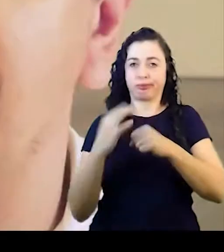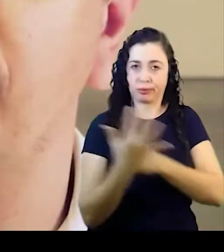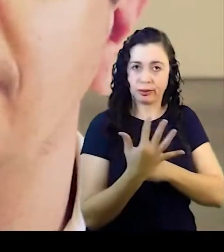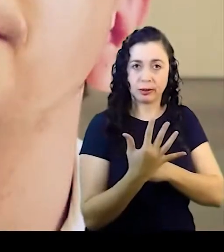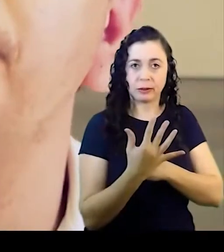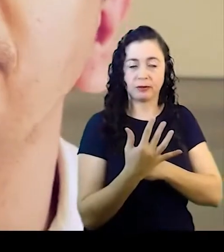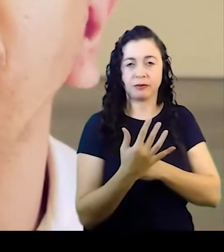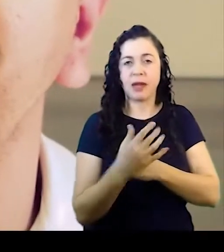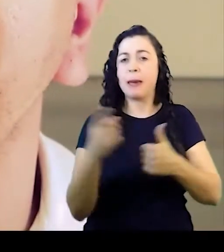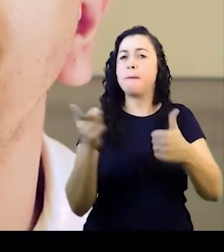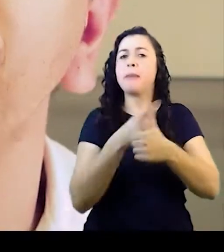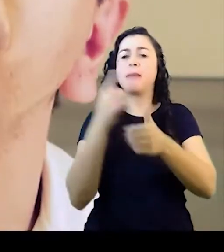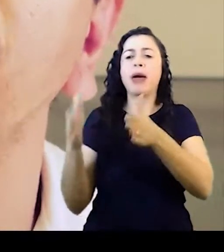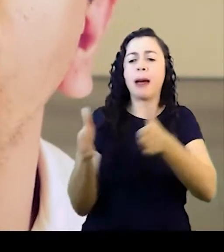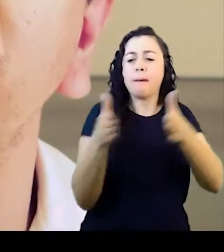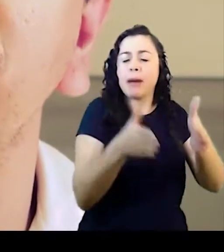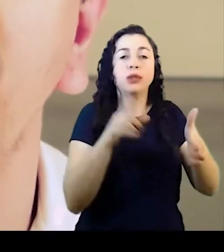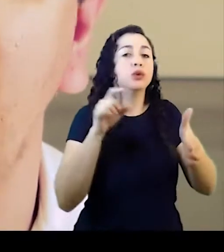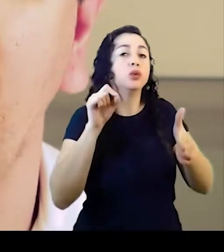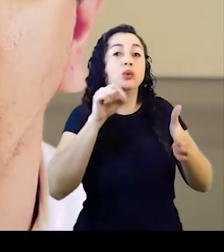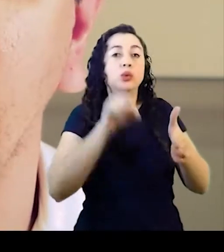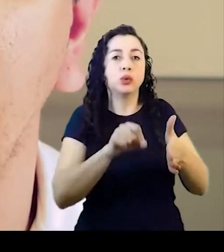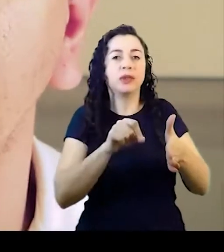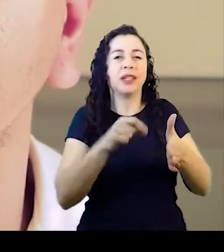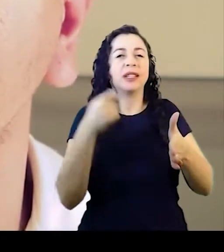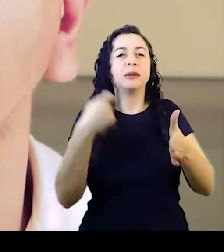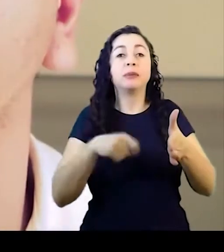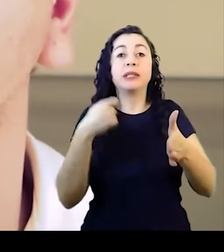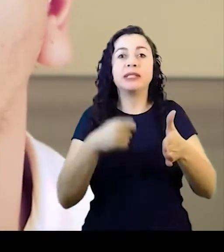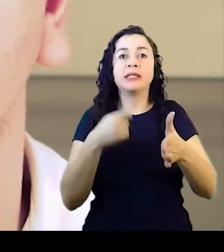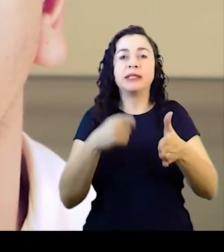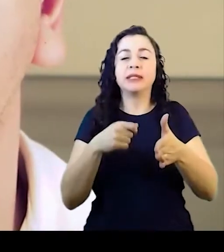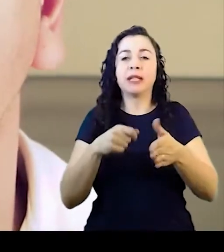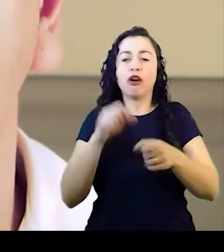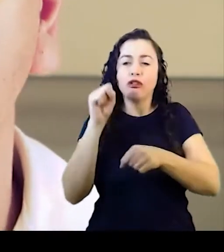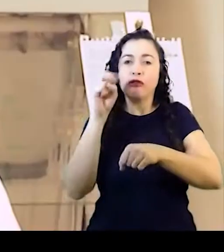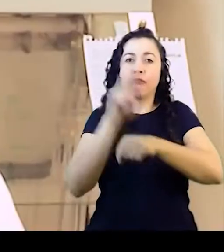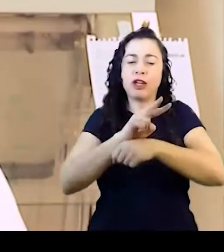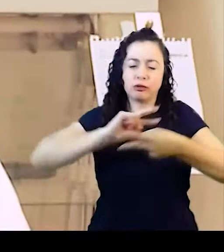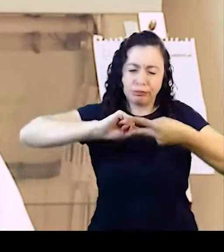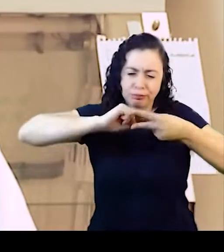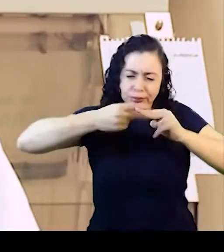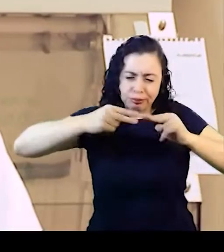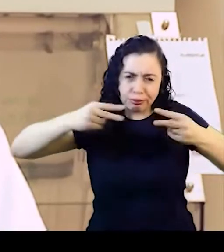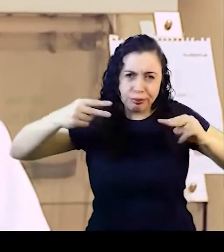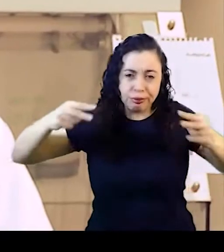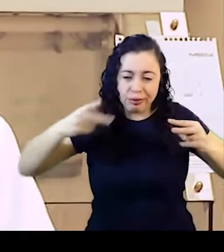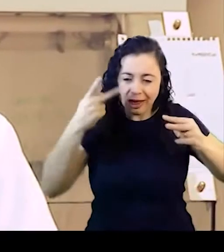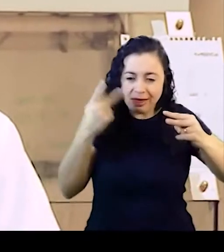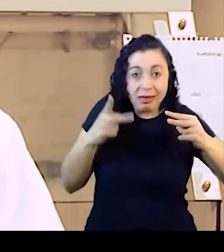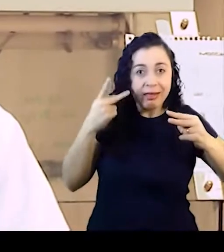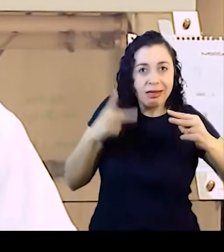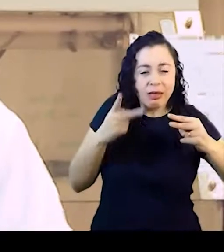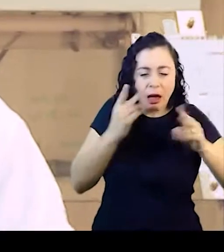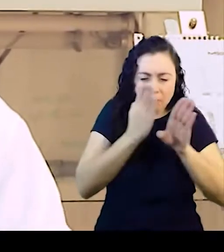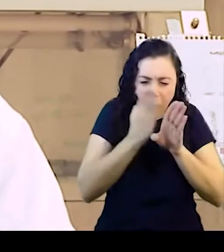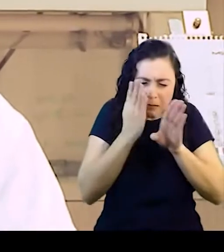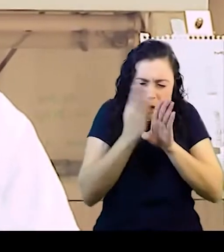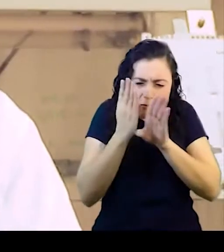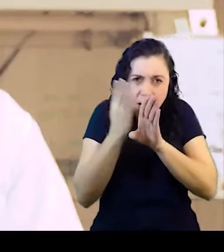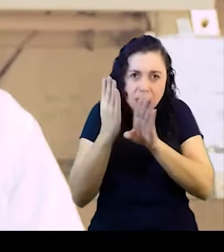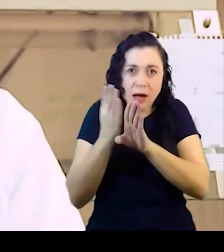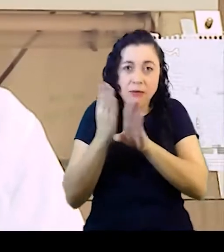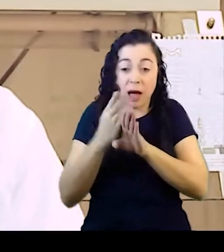primeira etapa dessa pesquisa é a gente sequenciar, então, os genomas completos desse vírus que estão circulando